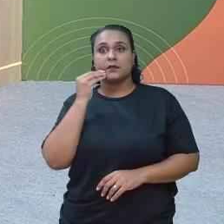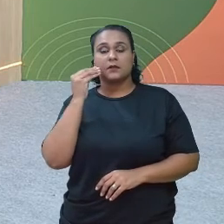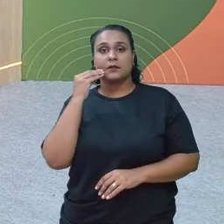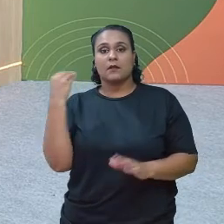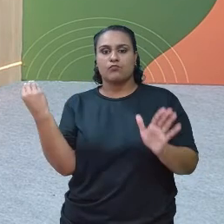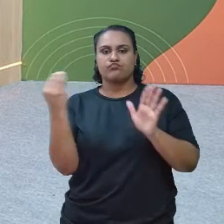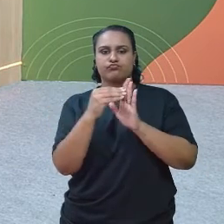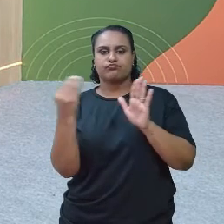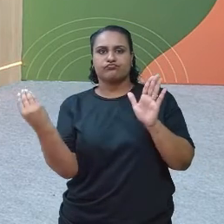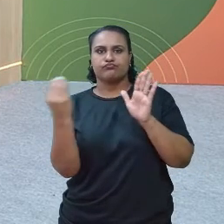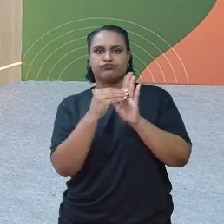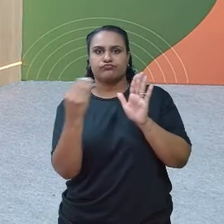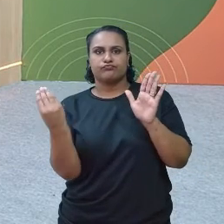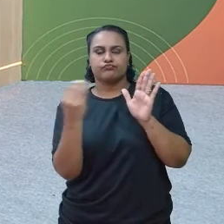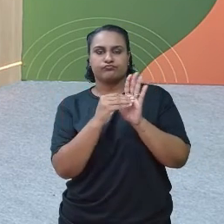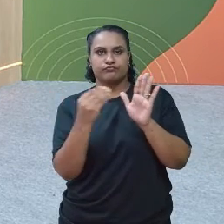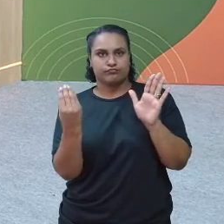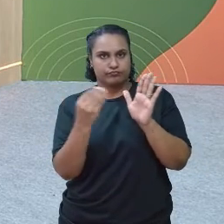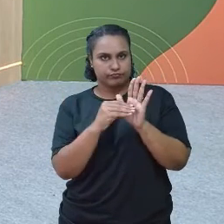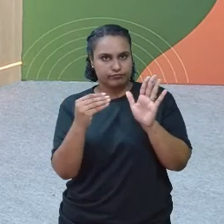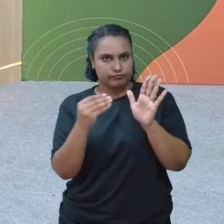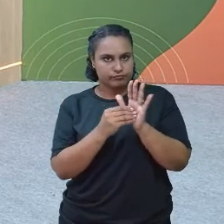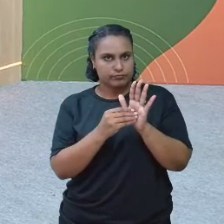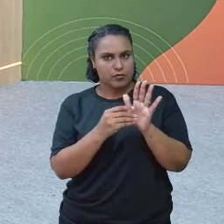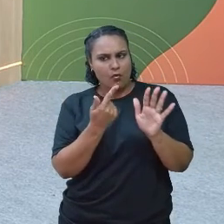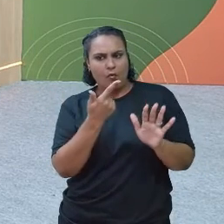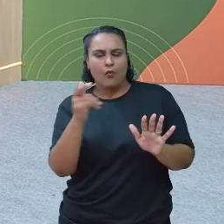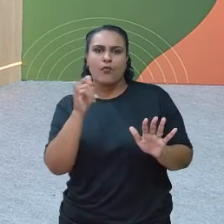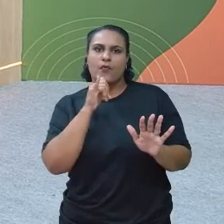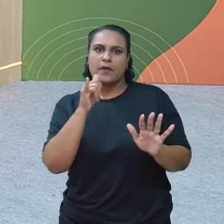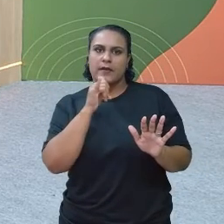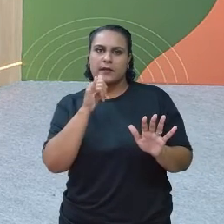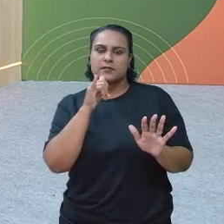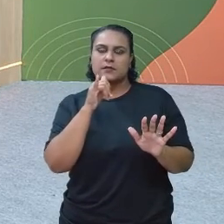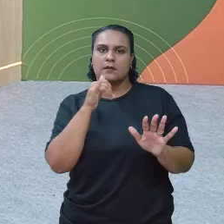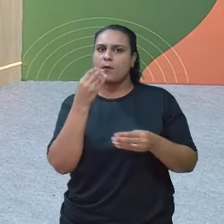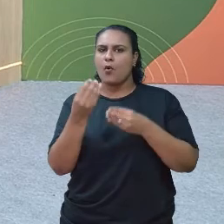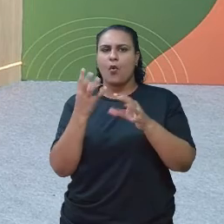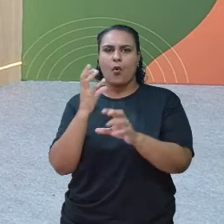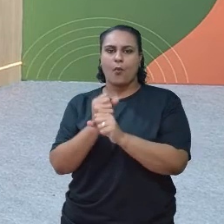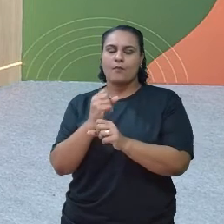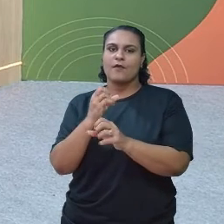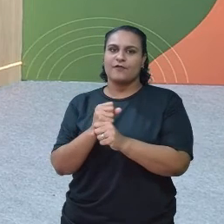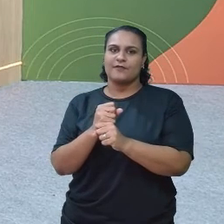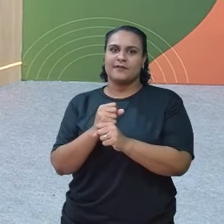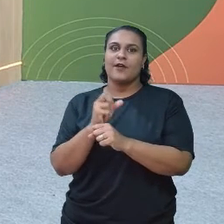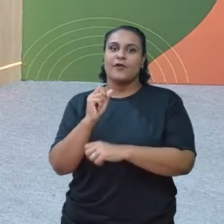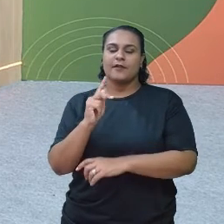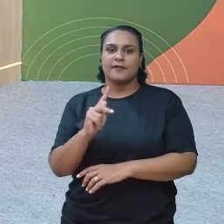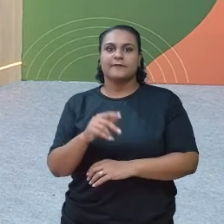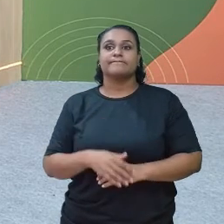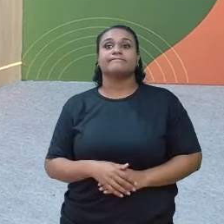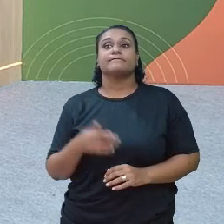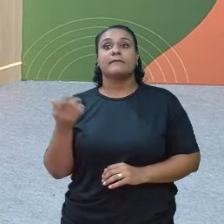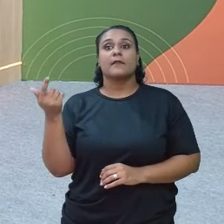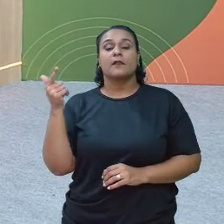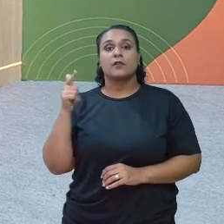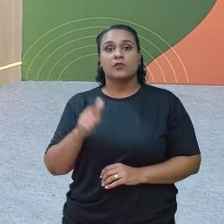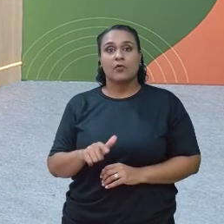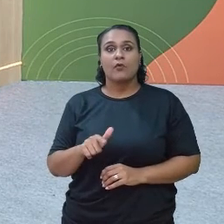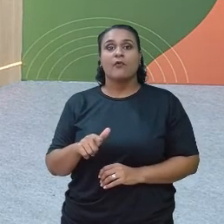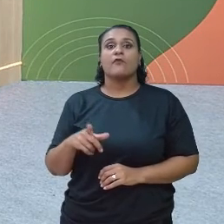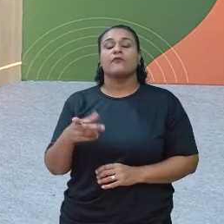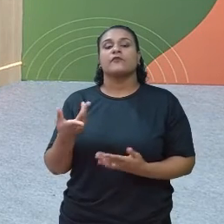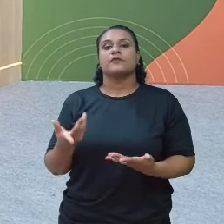mais situações para a gente ver como é que pode acontecer essa restrição. Então, mais uma vez, volta esse